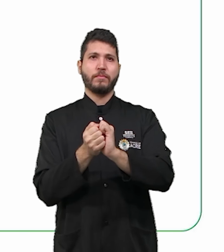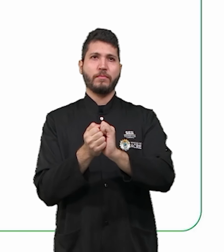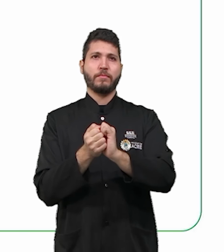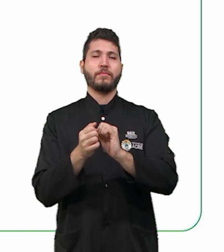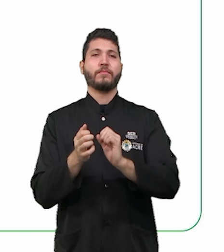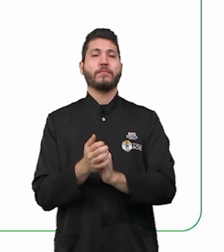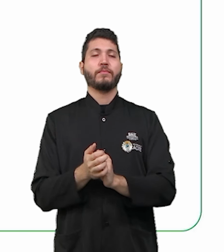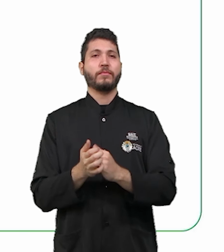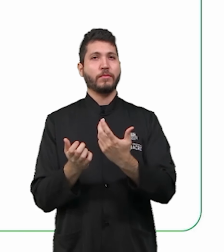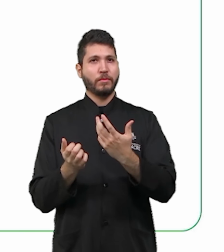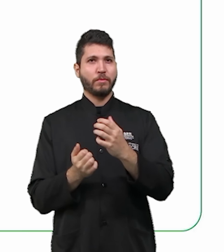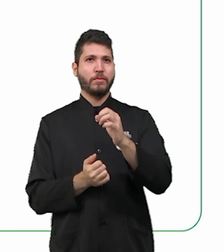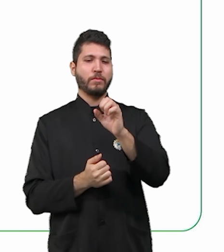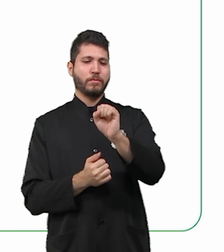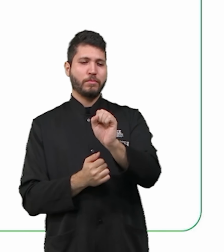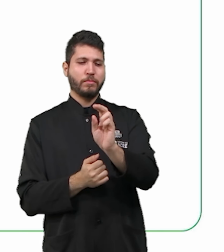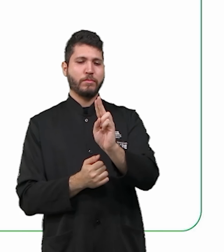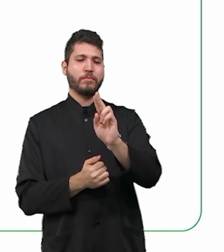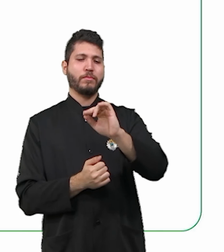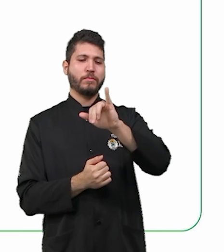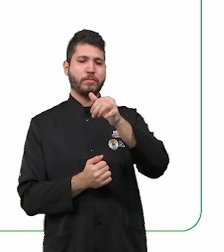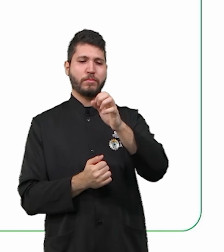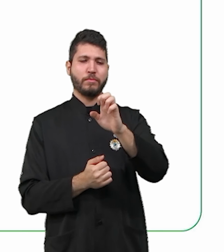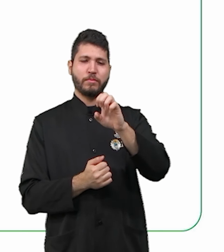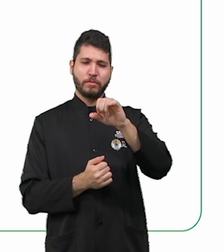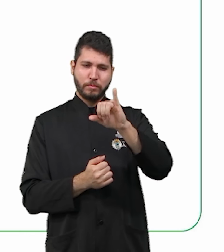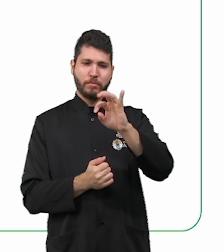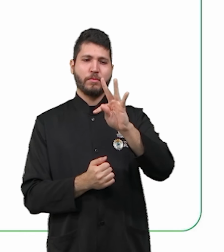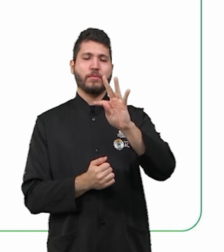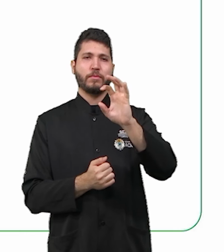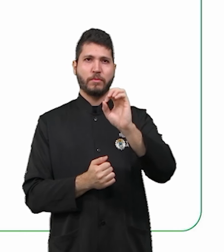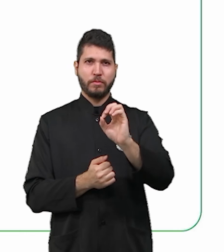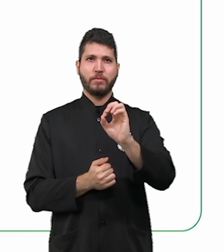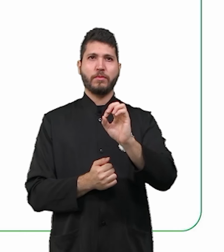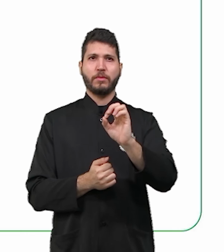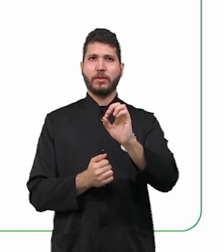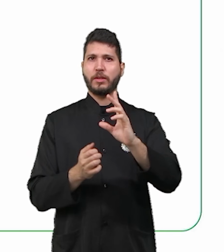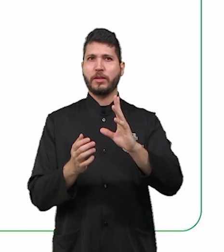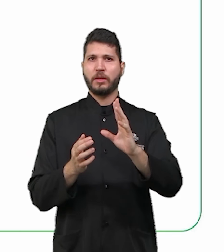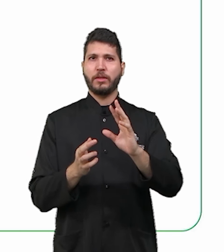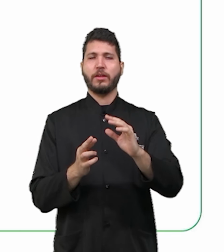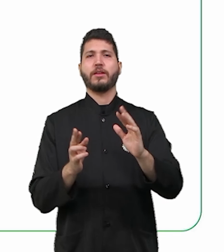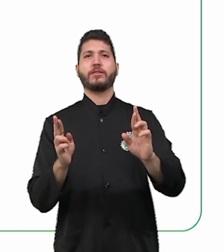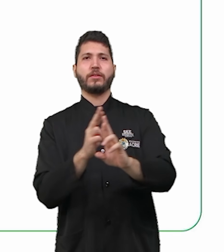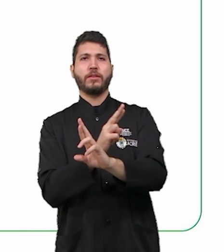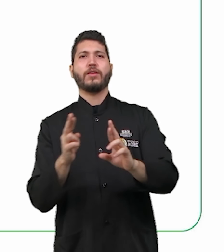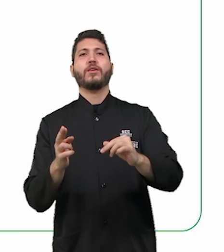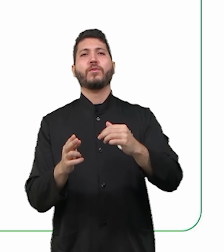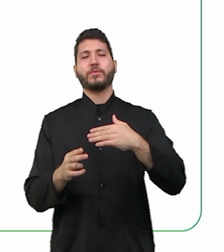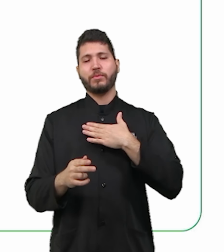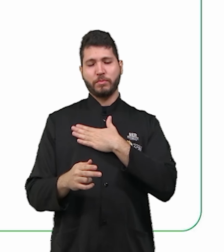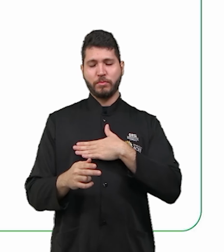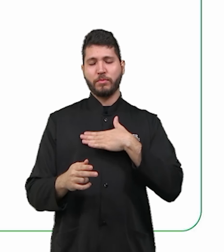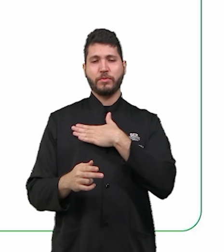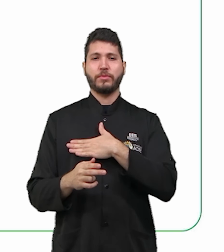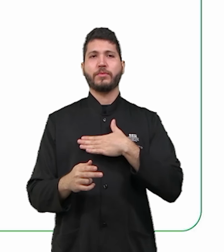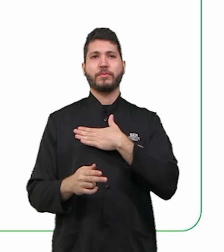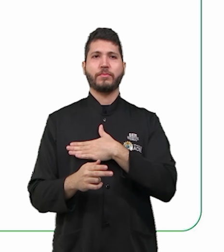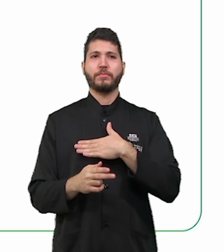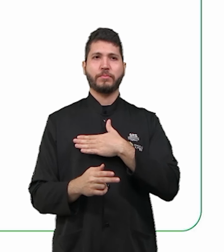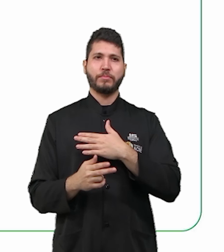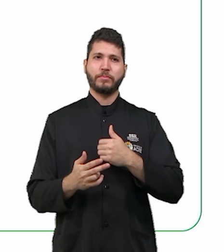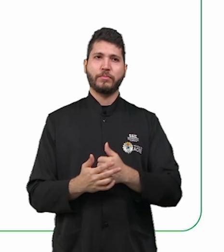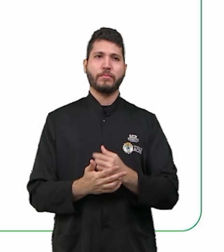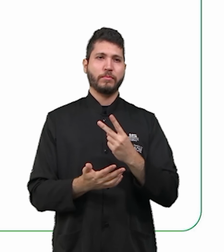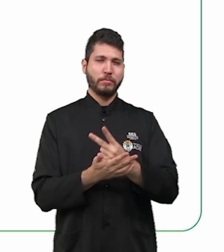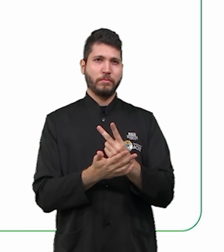o sujeito, no caso, nunca vai ser a pessoa que gosta, e sim aquilo que eu gosto, daquilo que eu gosto. Então, a gente coloca aí. A gente